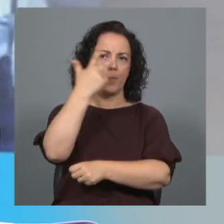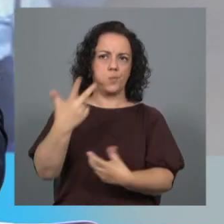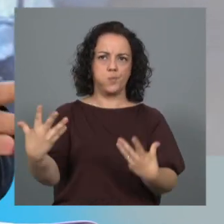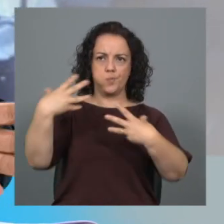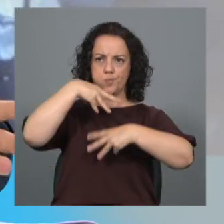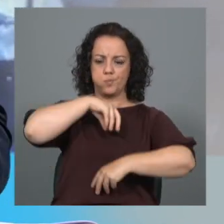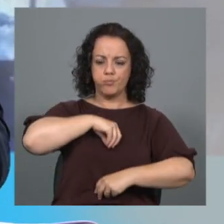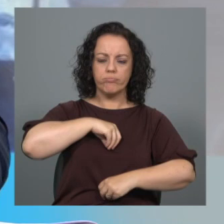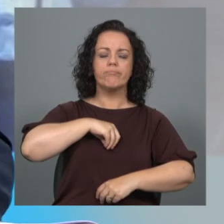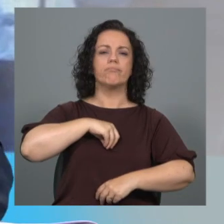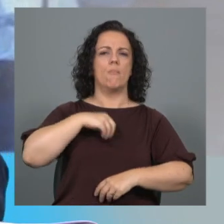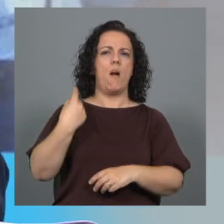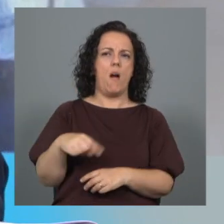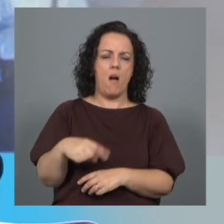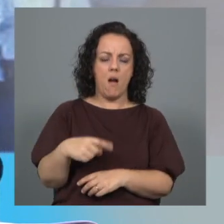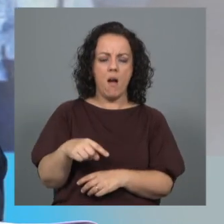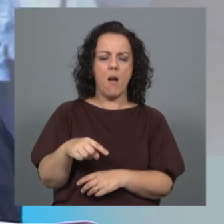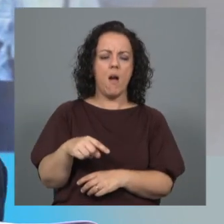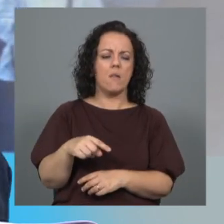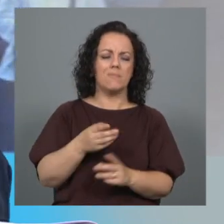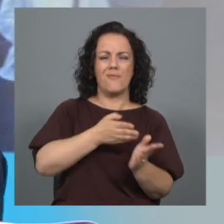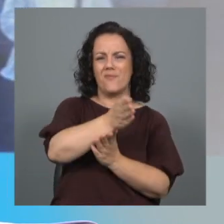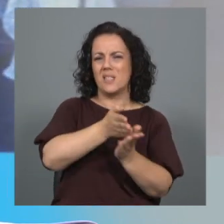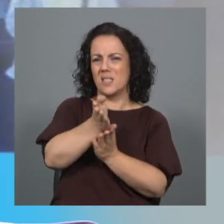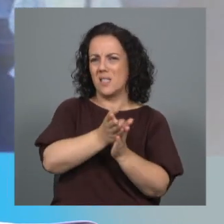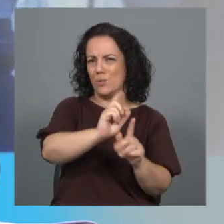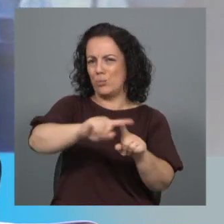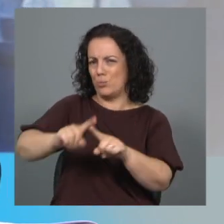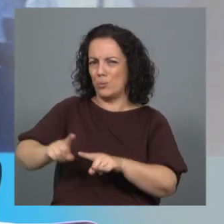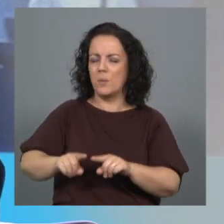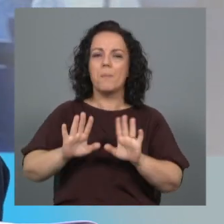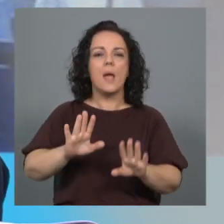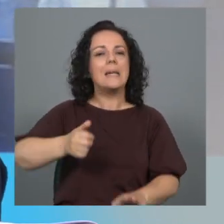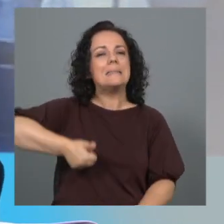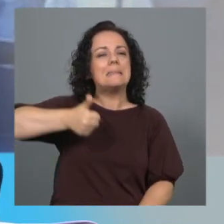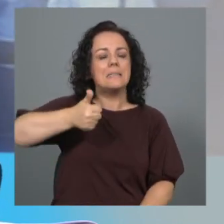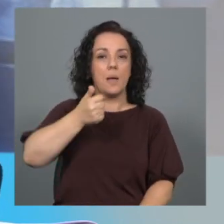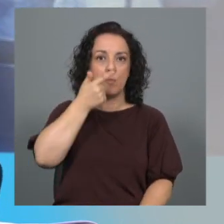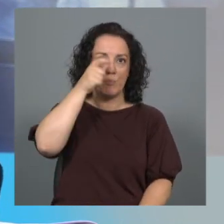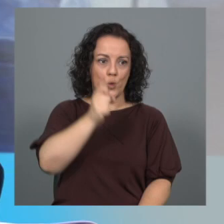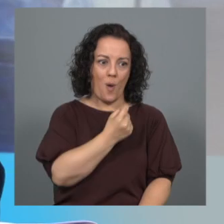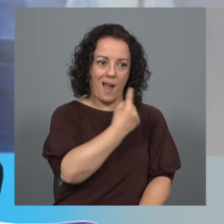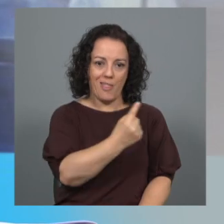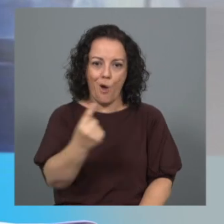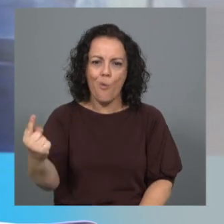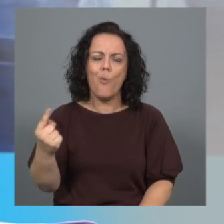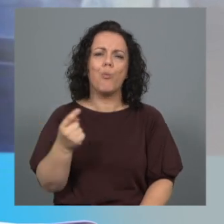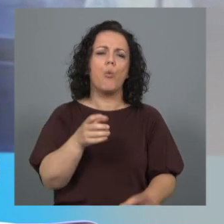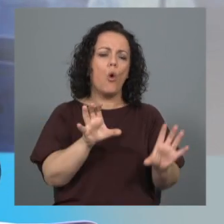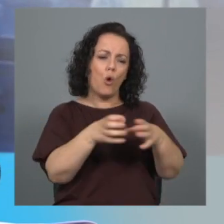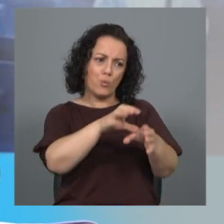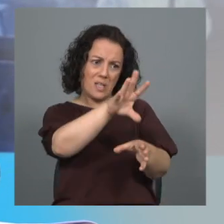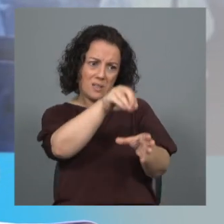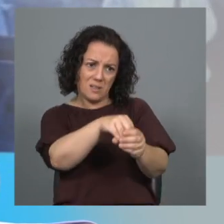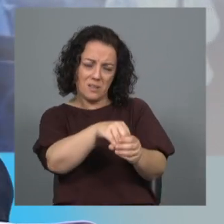que envolve múltiplas facetas, mas que no fundo procura que cada pessoa e depois as comunidades onde estão